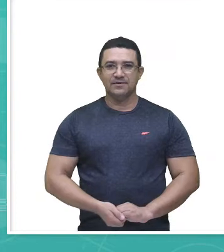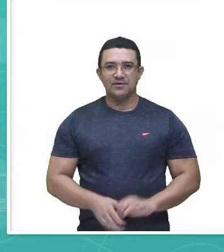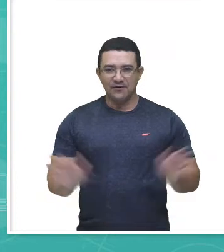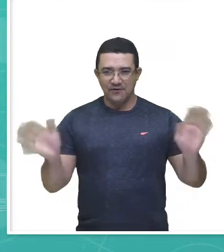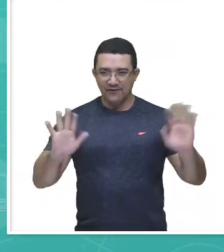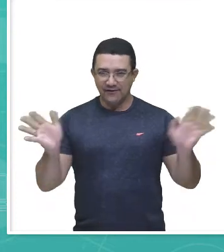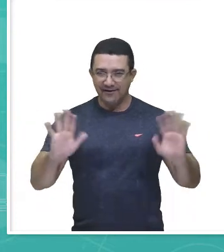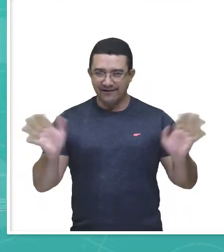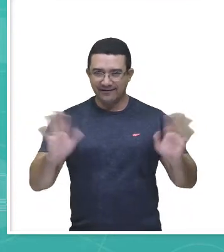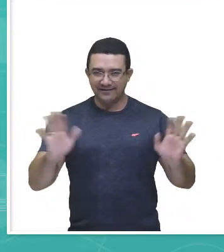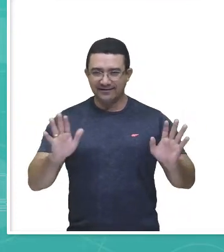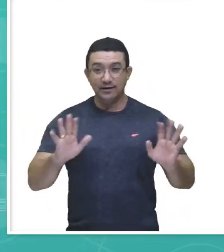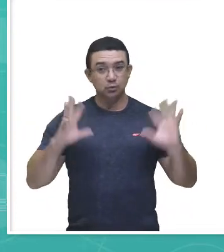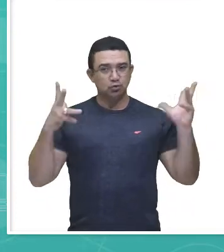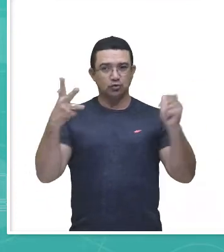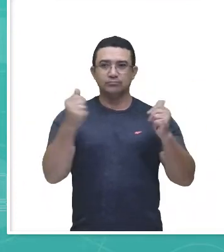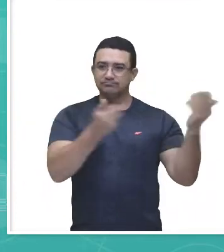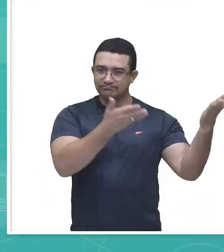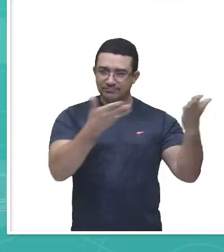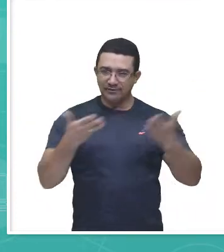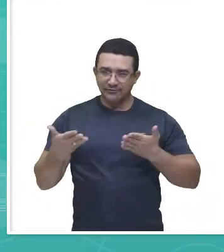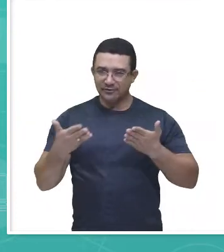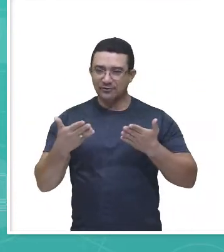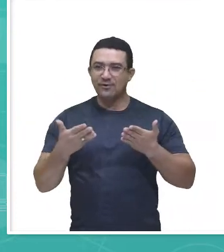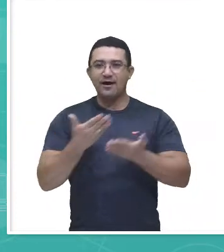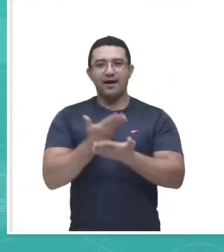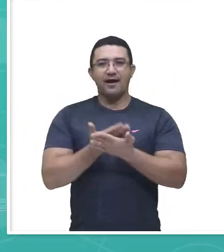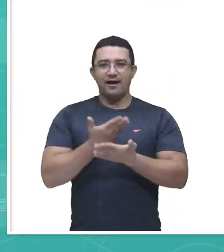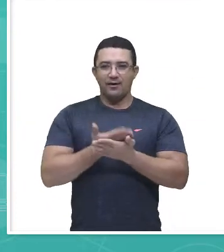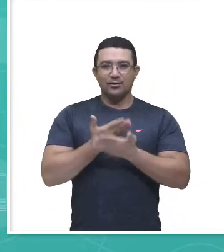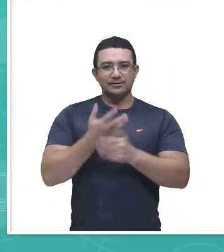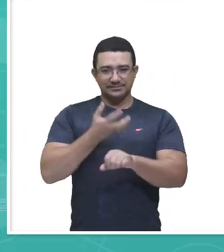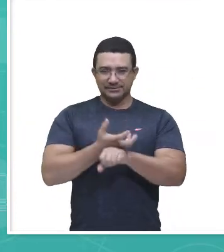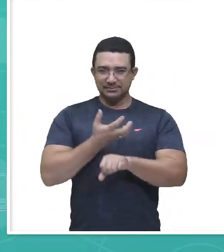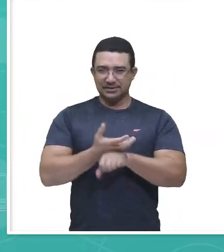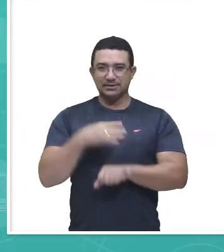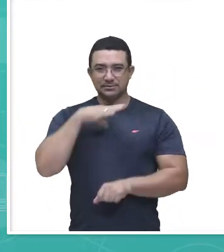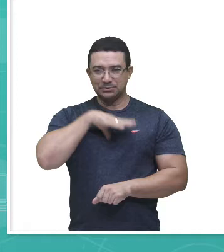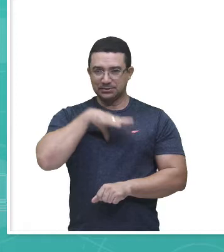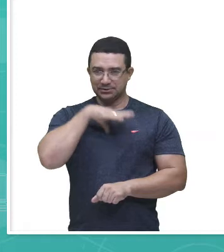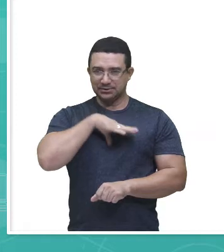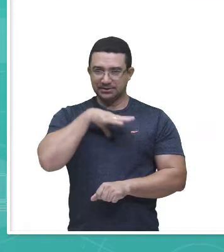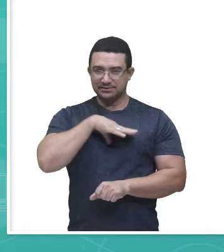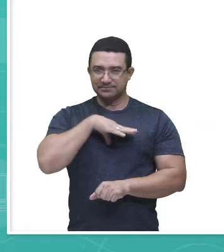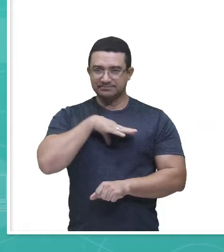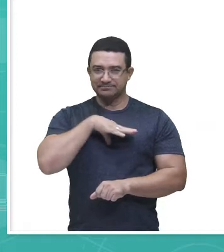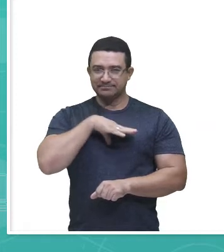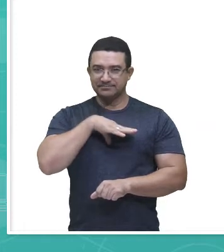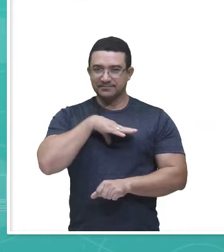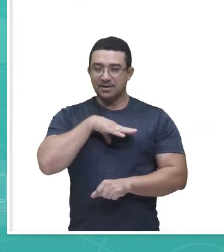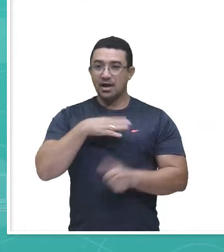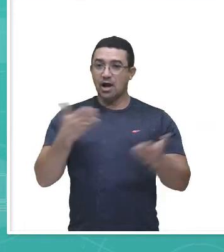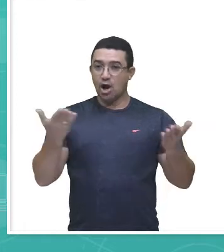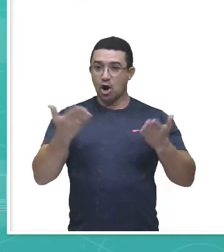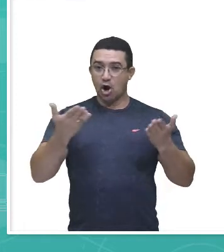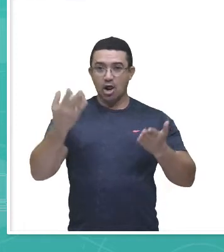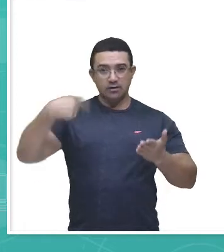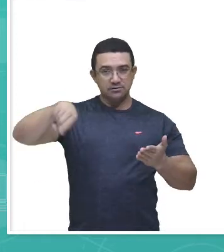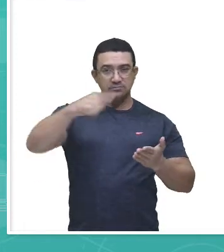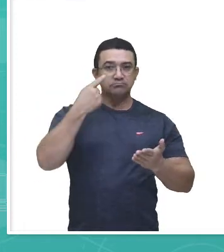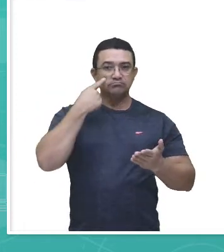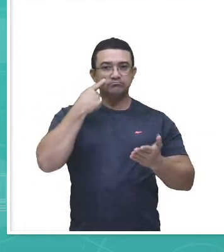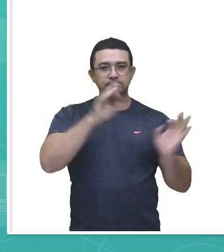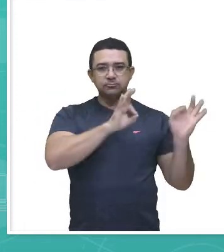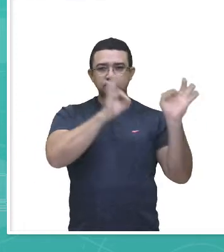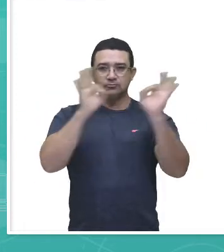Olá, sejam todos muito bem-vindos para mais uma aula de língua portuguesa e agora você conhecerá o assunto da nossa aula